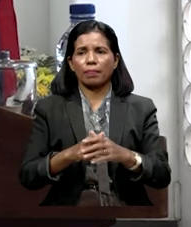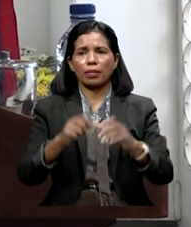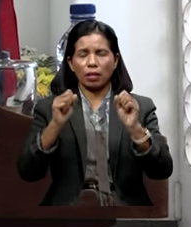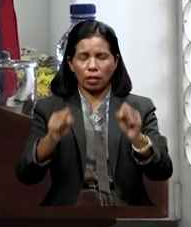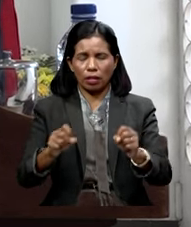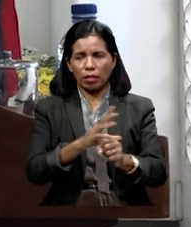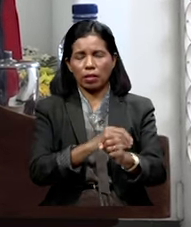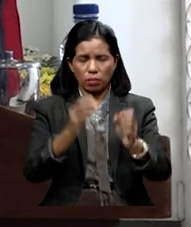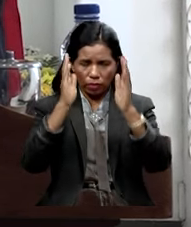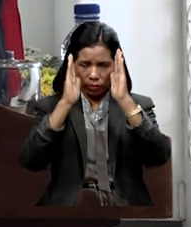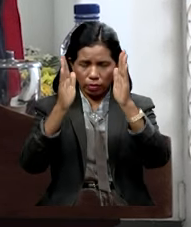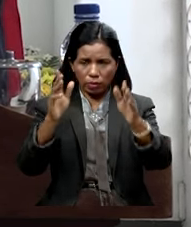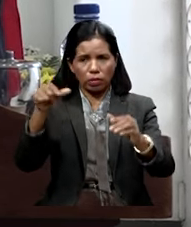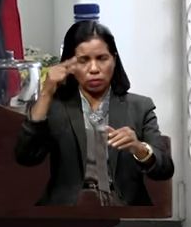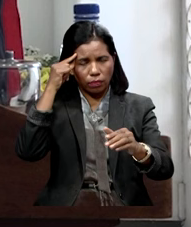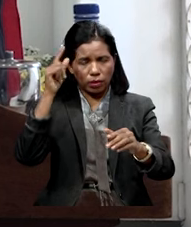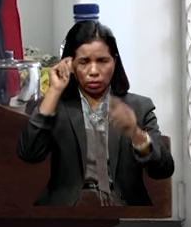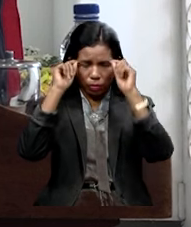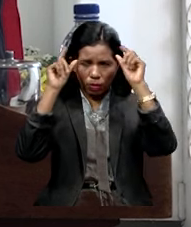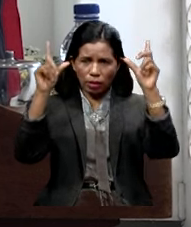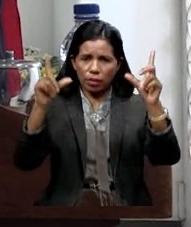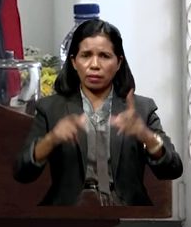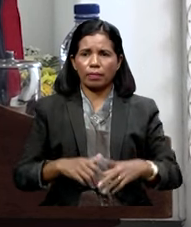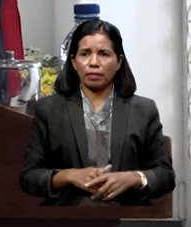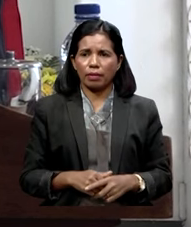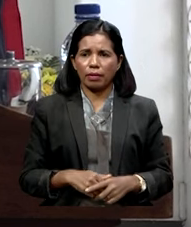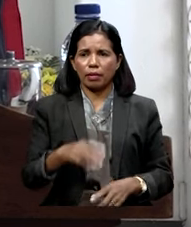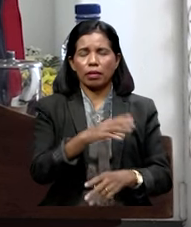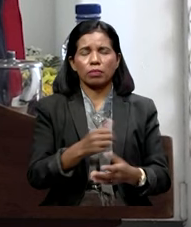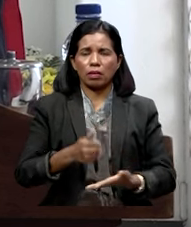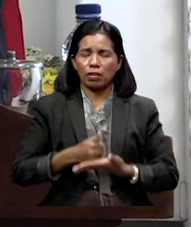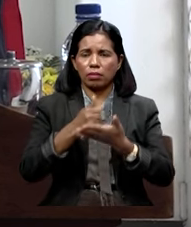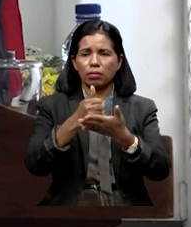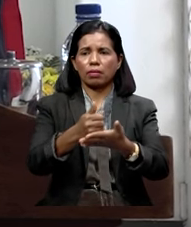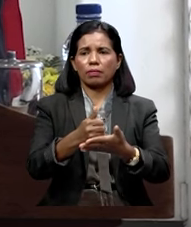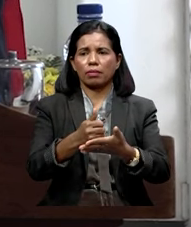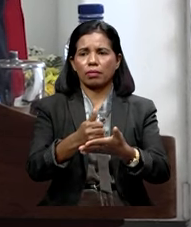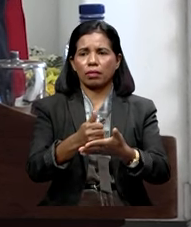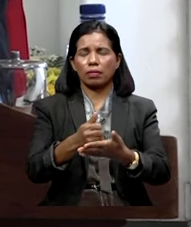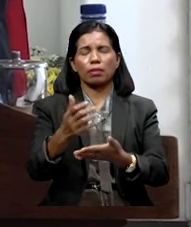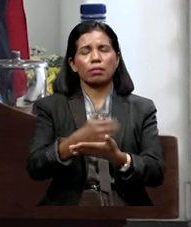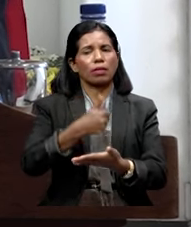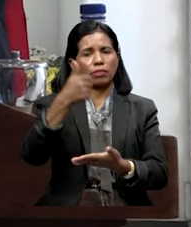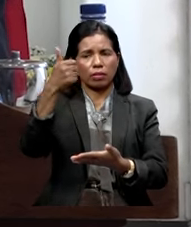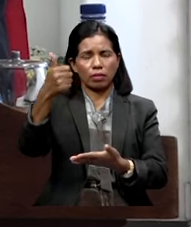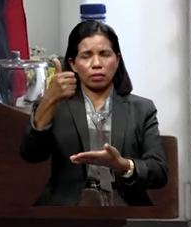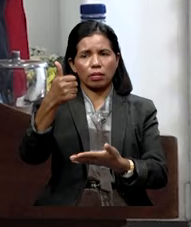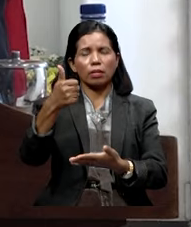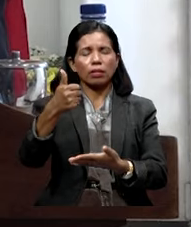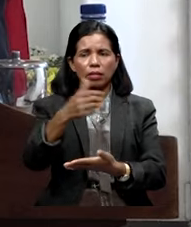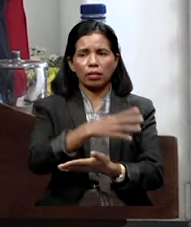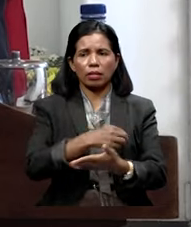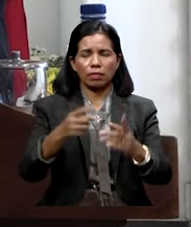com as estratégias do governo de Timor-Leste, poder apoiar a vitória da batalha